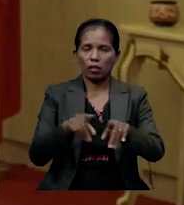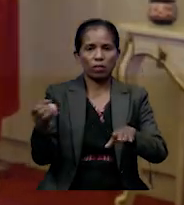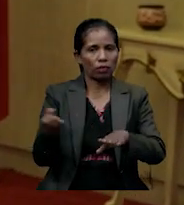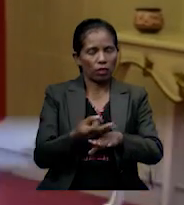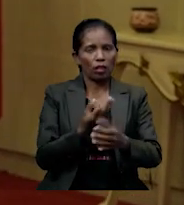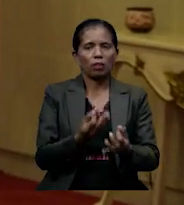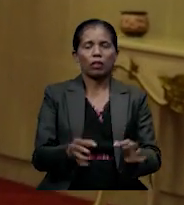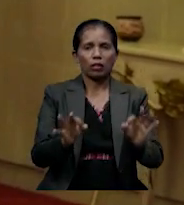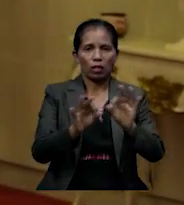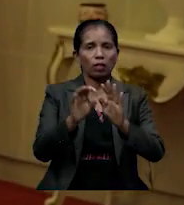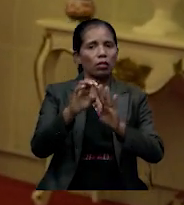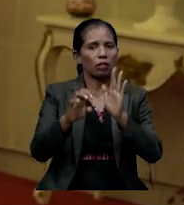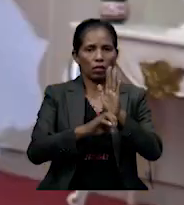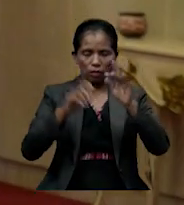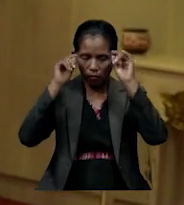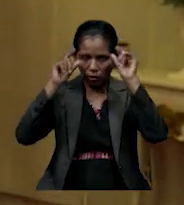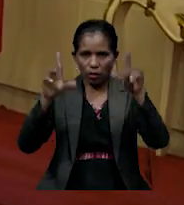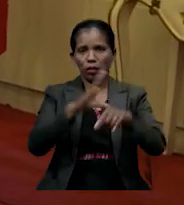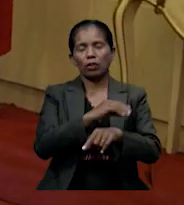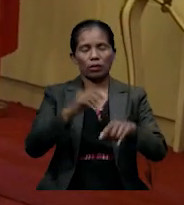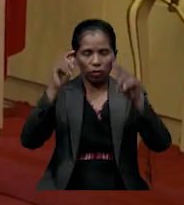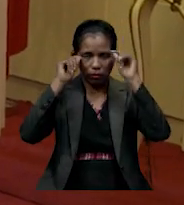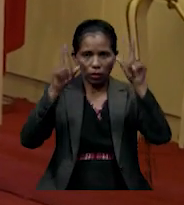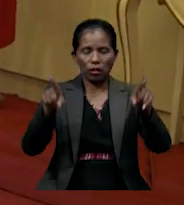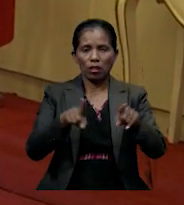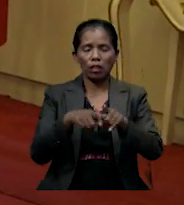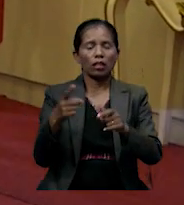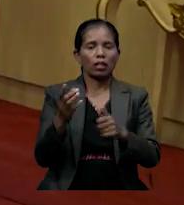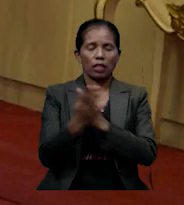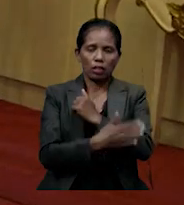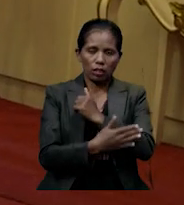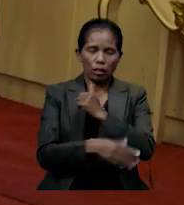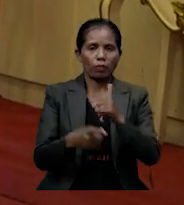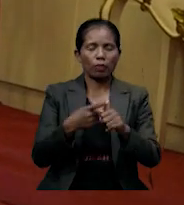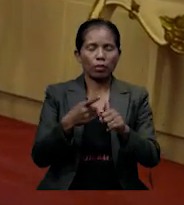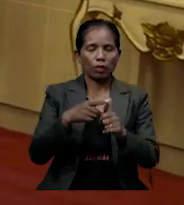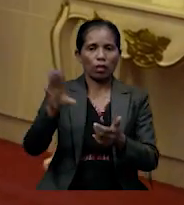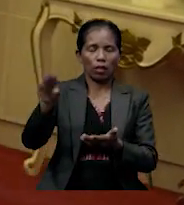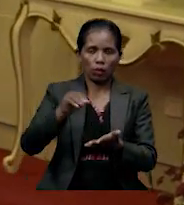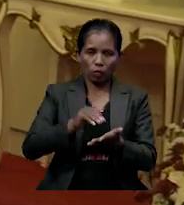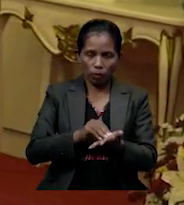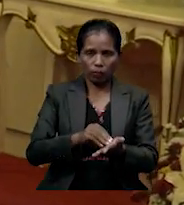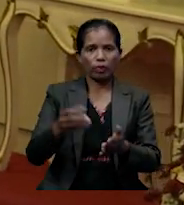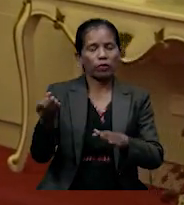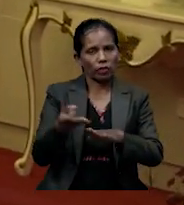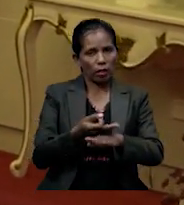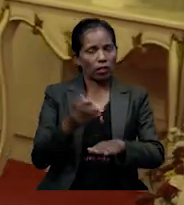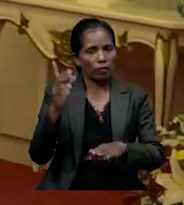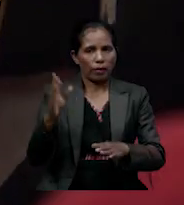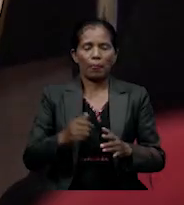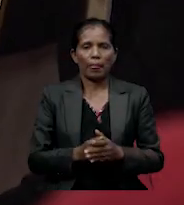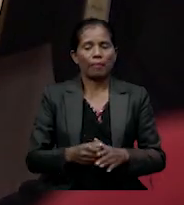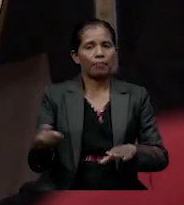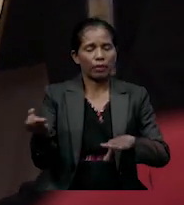importante estar o Timor-Leste, né, no Timor-Leste, nuda nação da Huluk, nebe mak adopta documento referem. Documentos